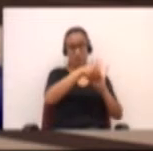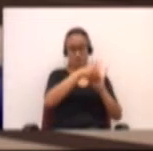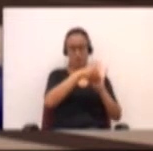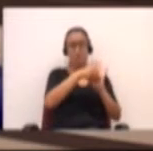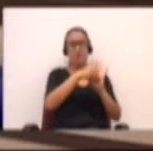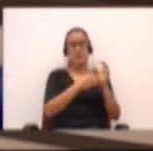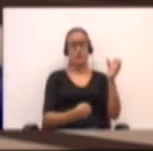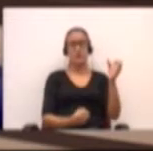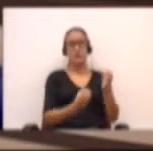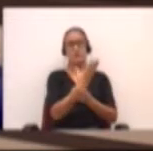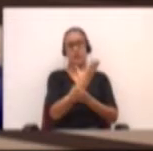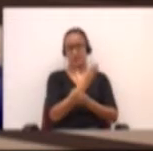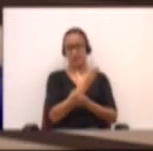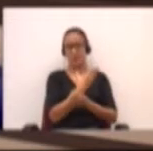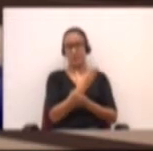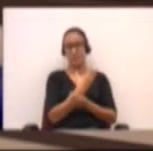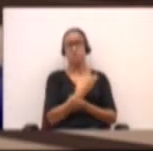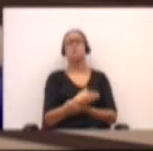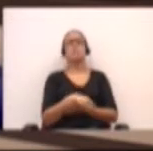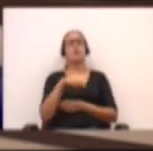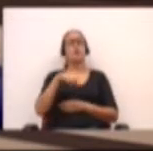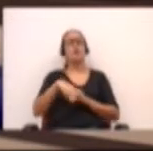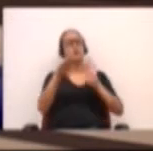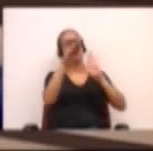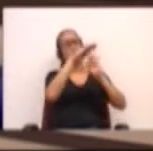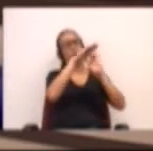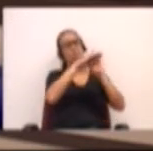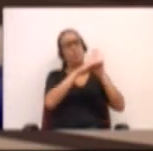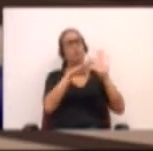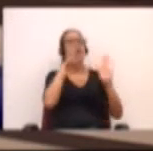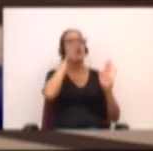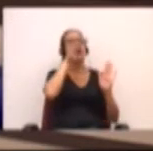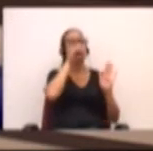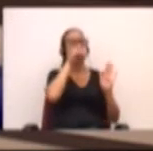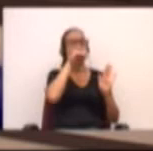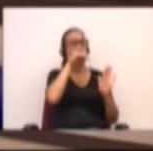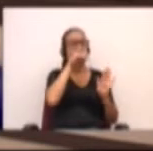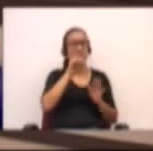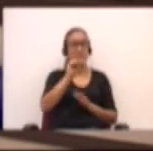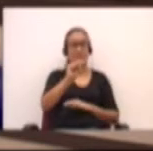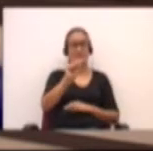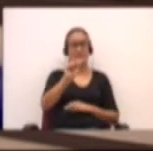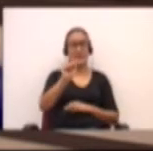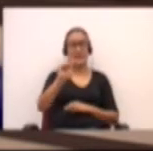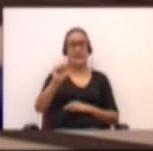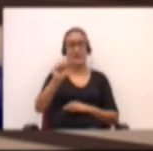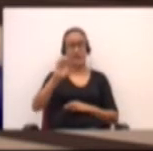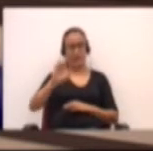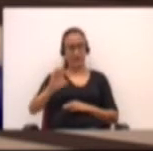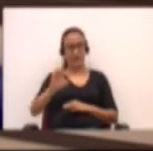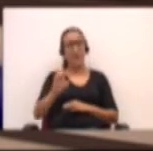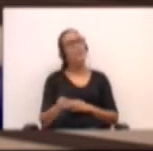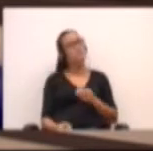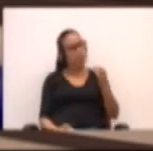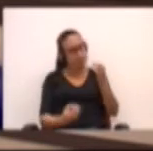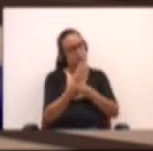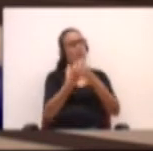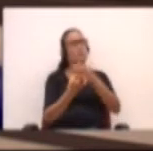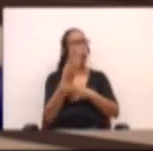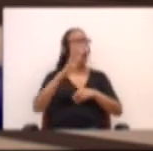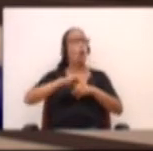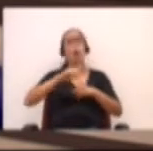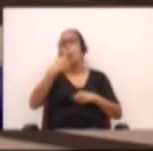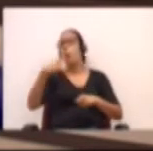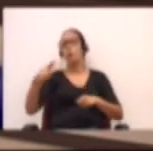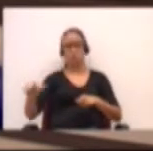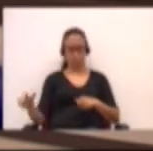quadro permanente de servidores efetivos do SAI. Para melhor análise da proposta, encaminhamos a justificativa necessária à sua